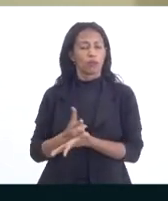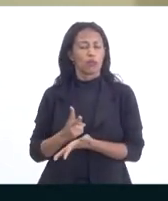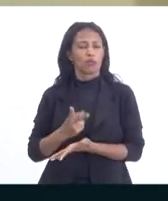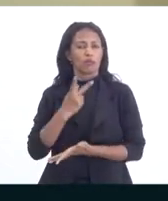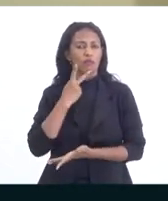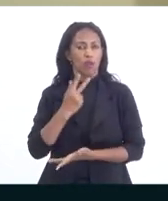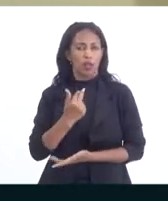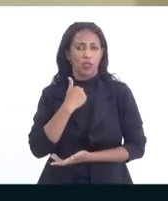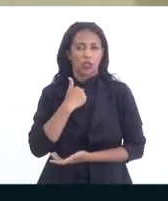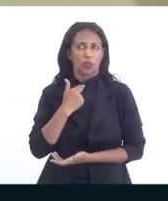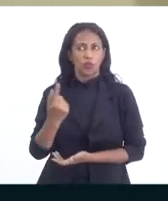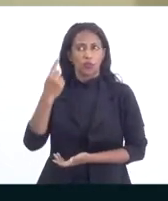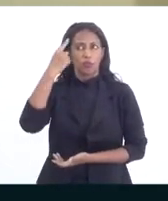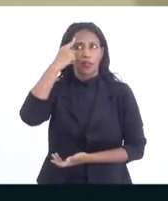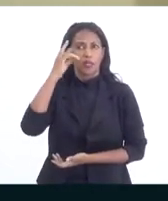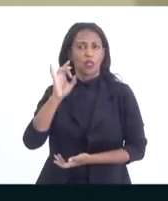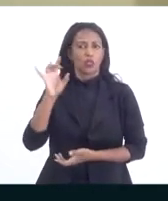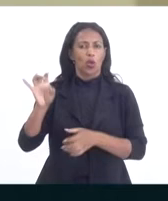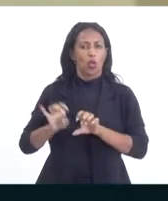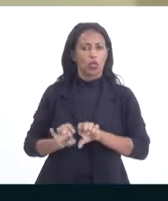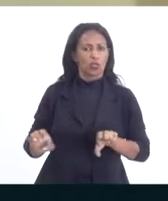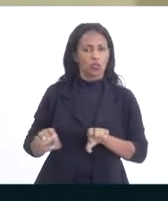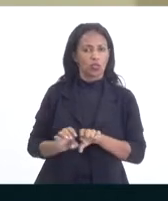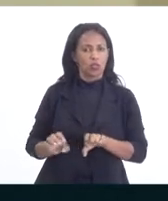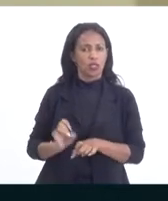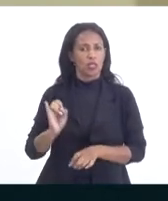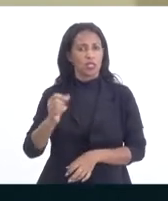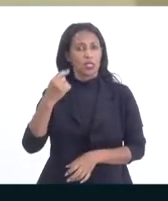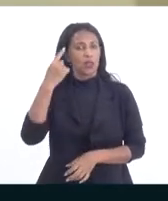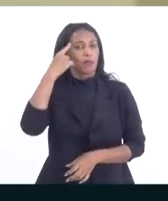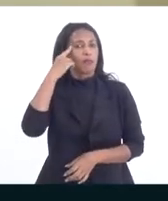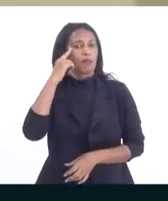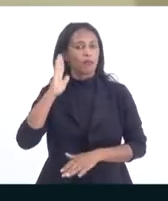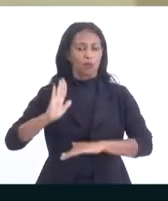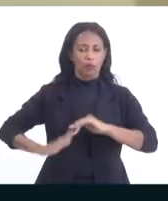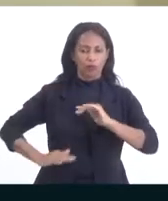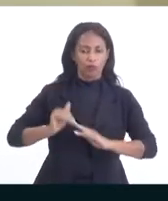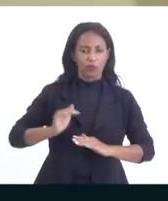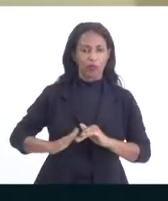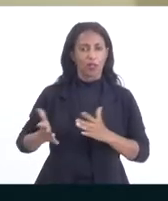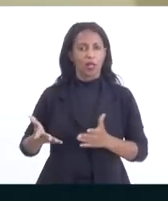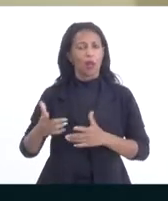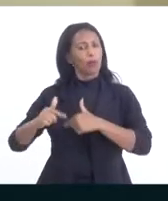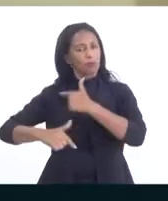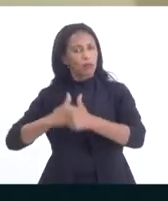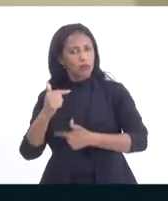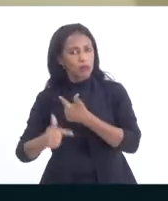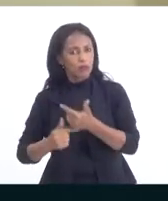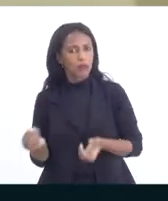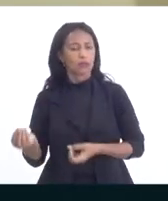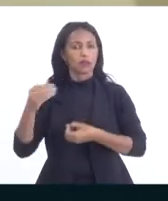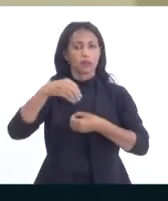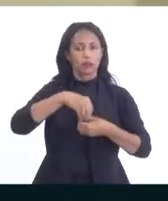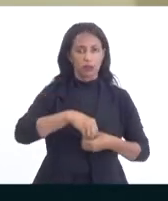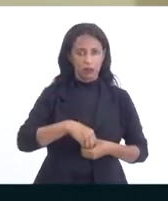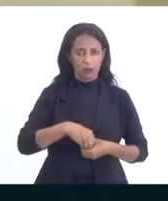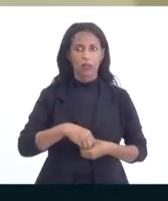a gente não pode pensar só na infraestrutura se a gente não pensar nos profissionais formados para estarem atuando dentro